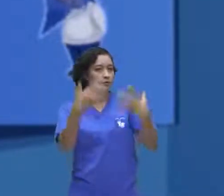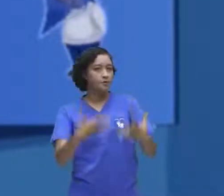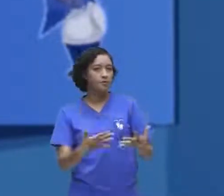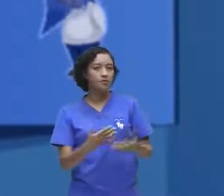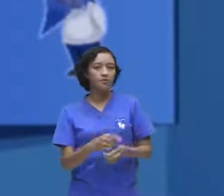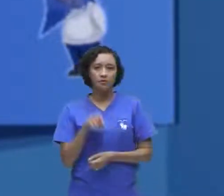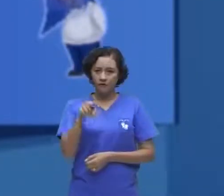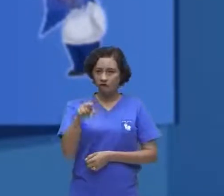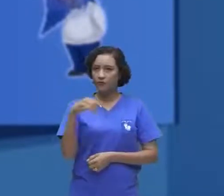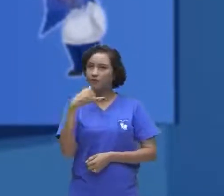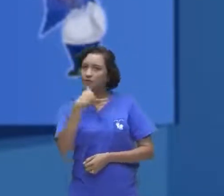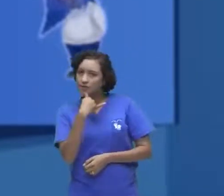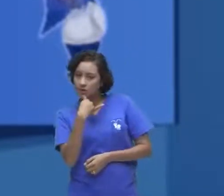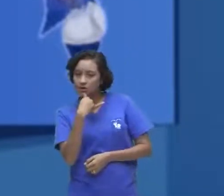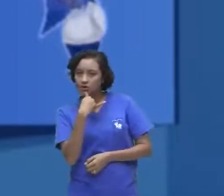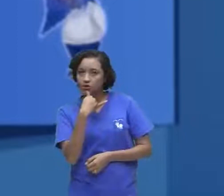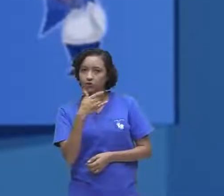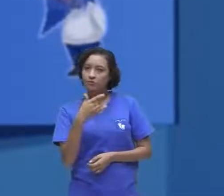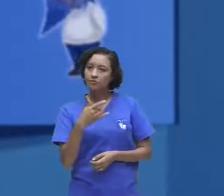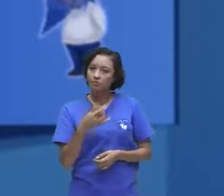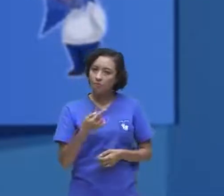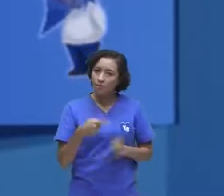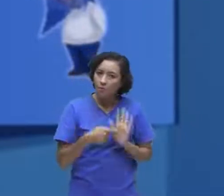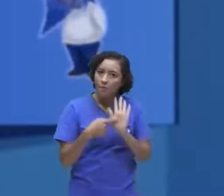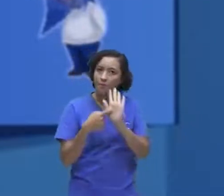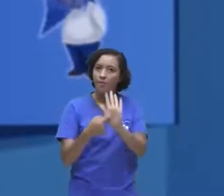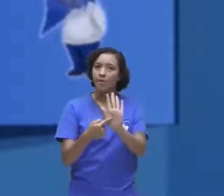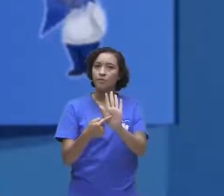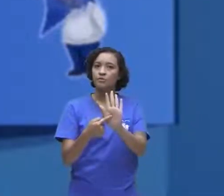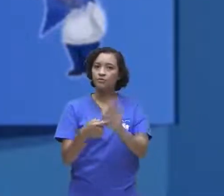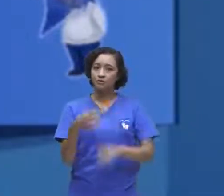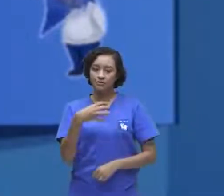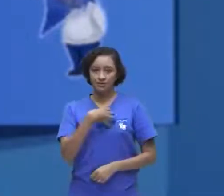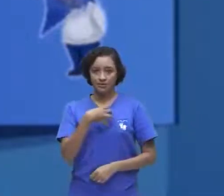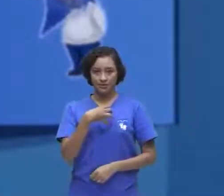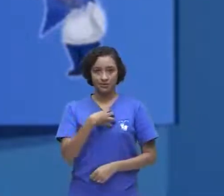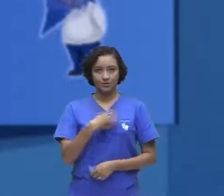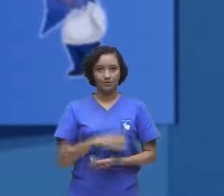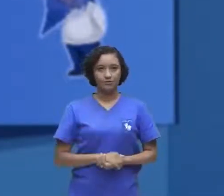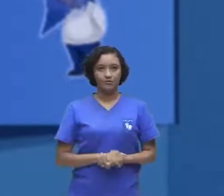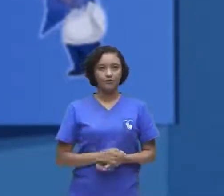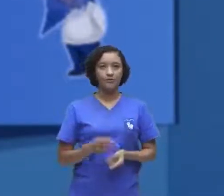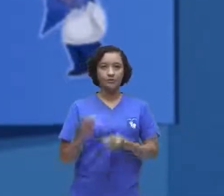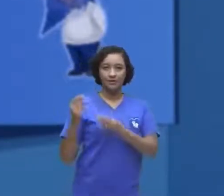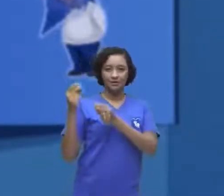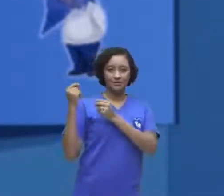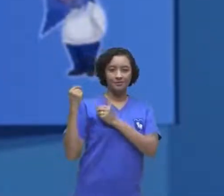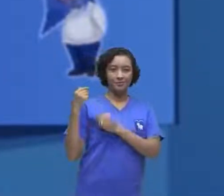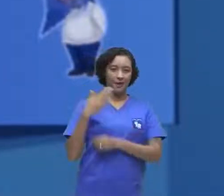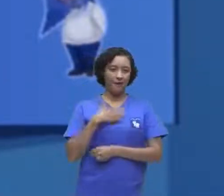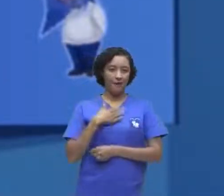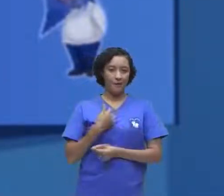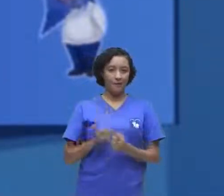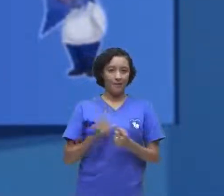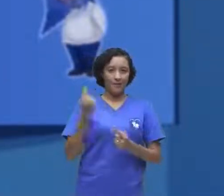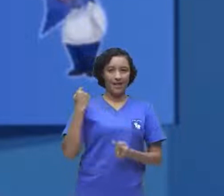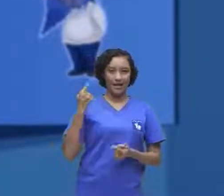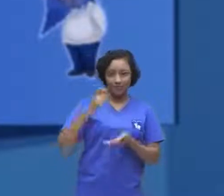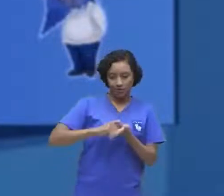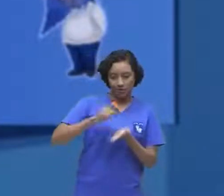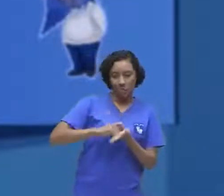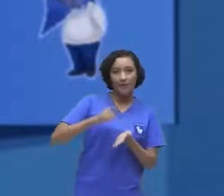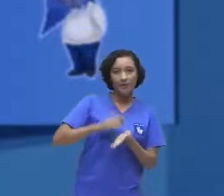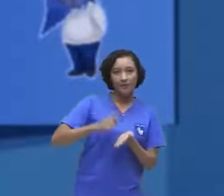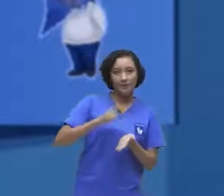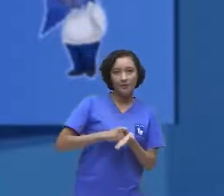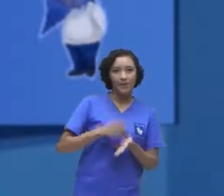tá triste? Expressa esse teu sentimento. Quando na minha época a gente fazia diários, né? Hoje você pode,